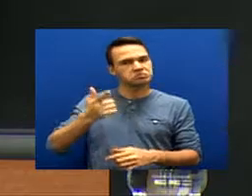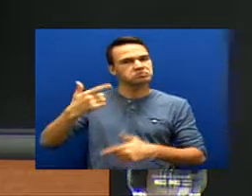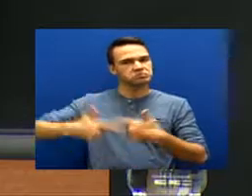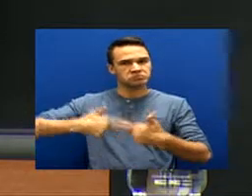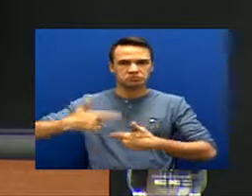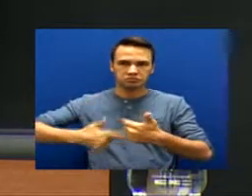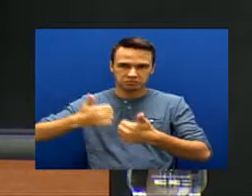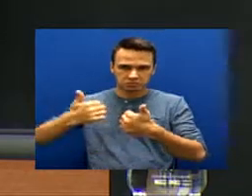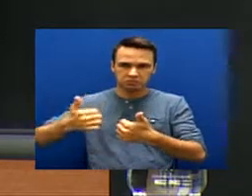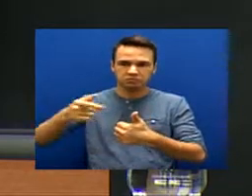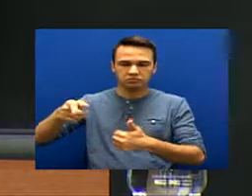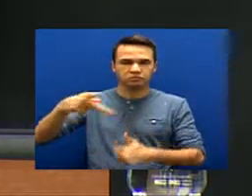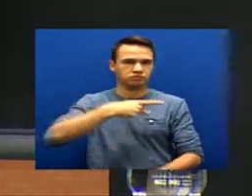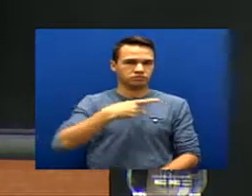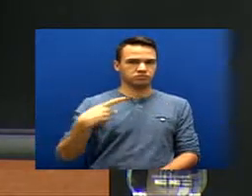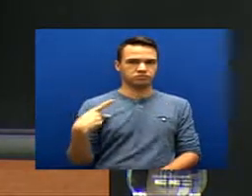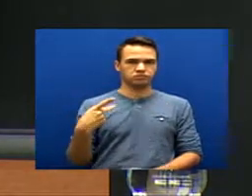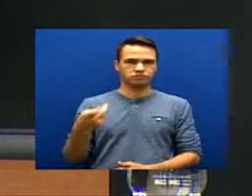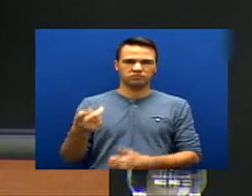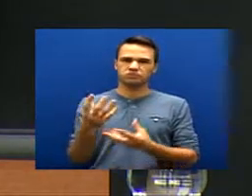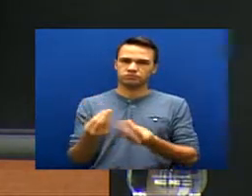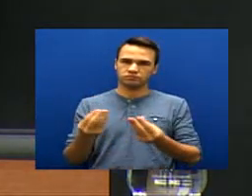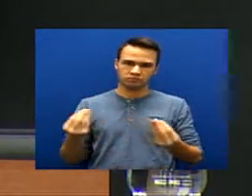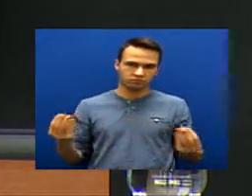à comunidade judaica,